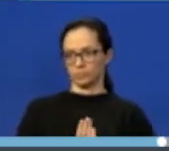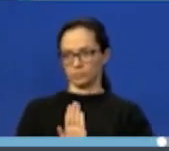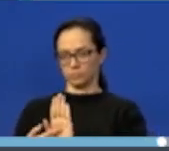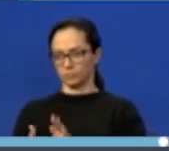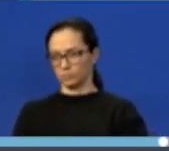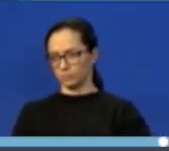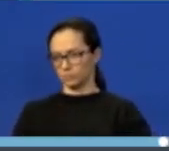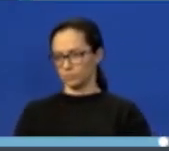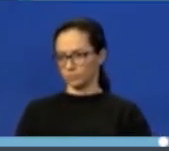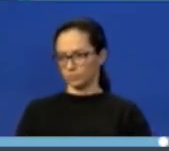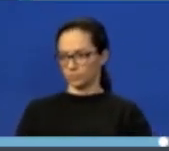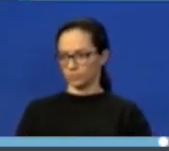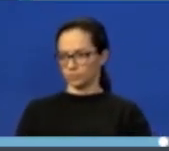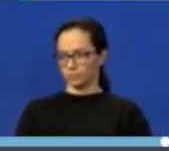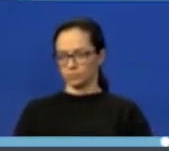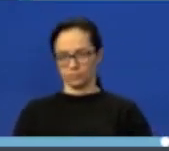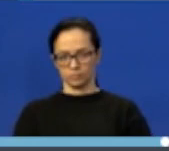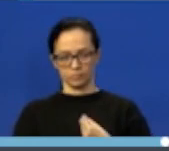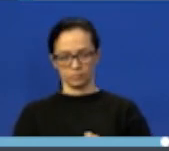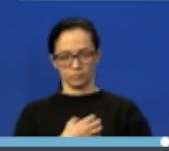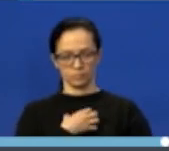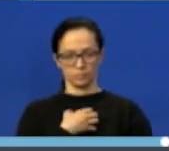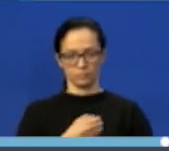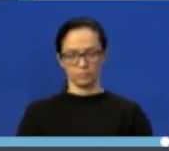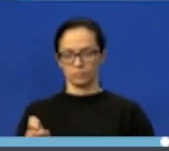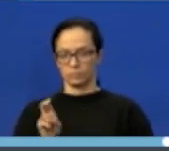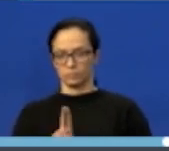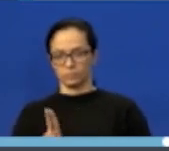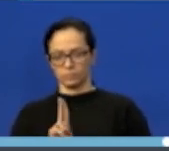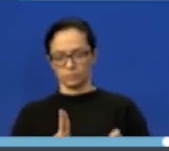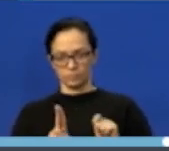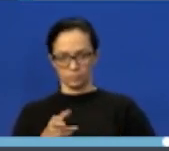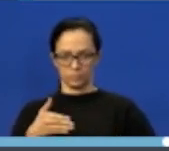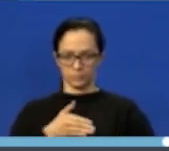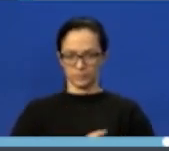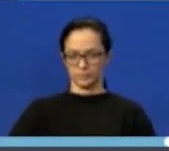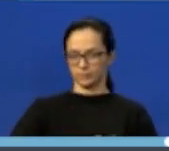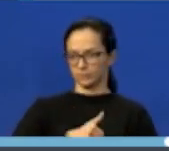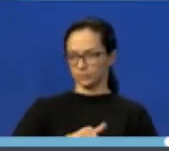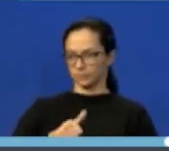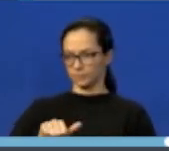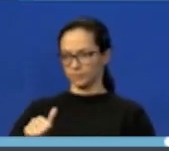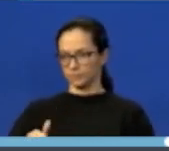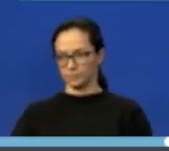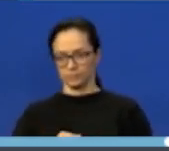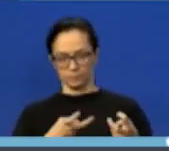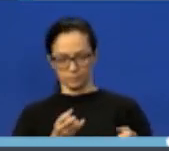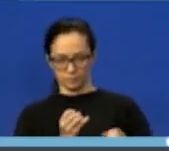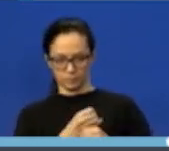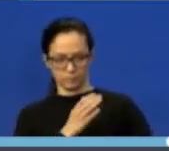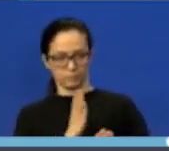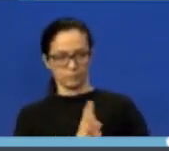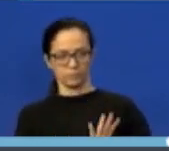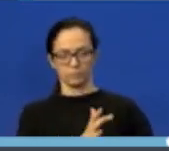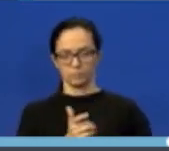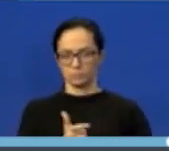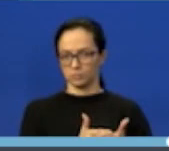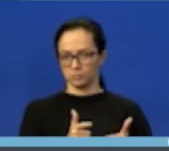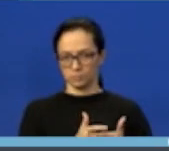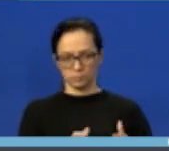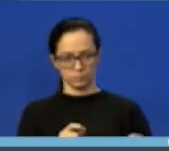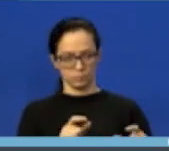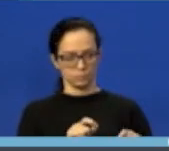que ele vai ser utilizado para avaliação de uma suspeita clínica de alguma